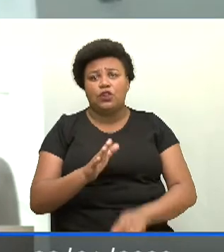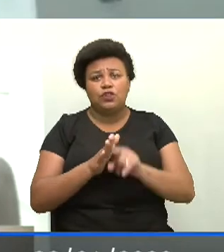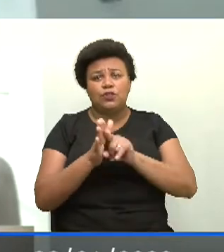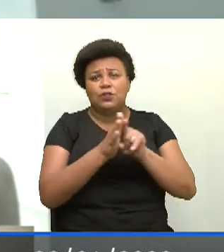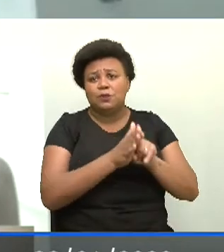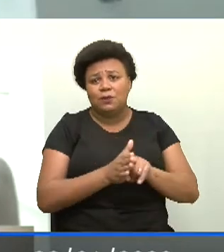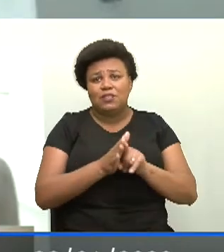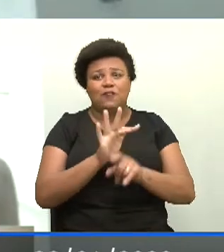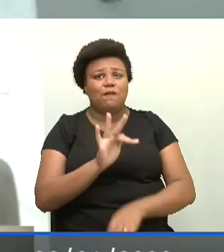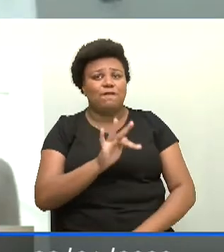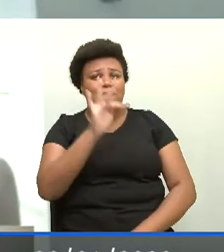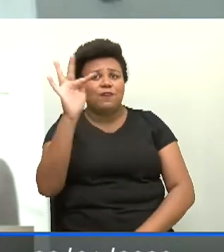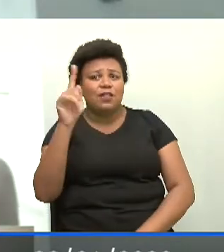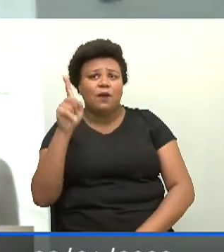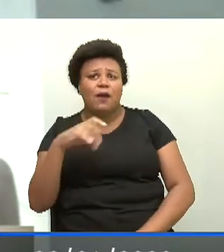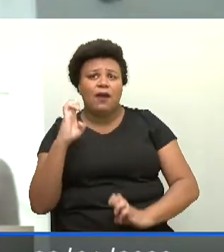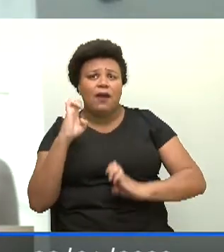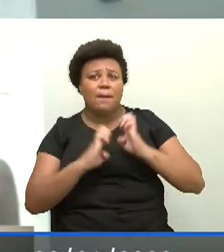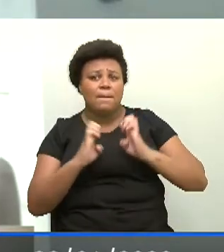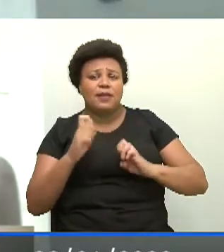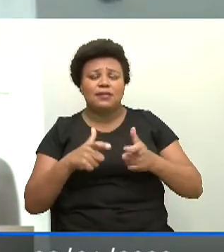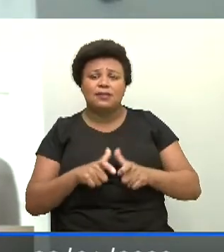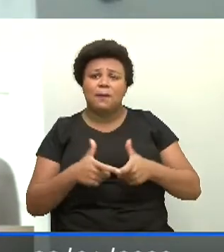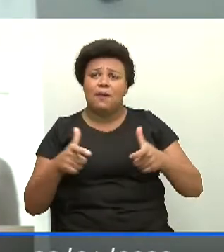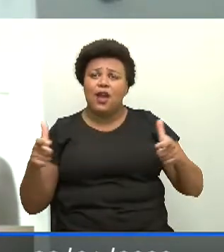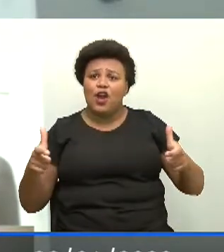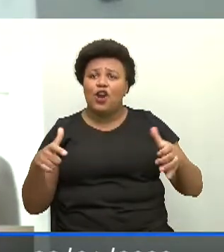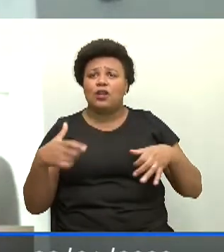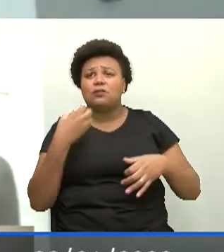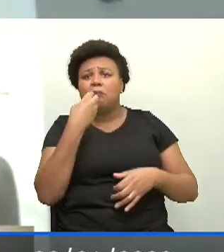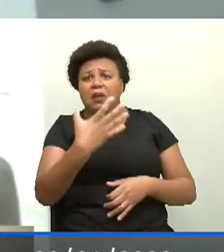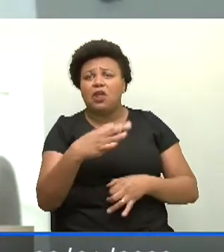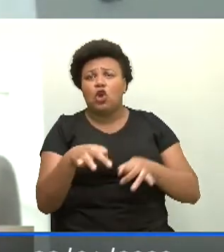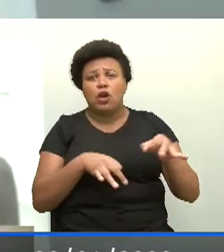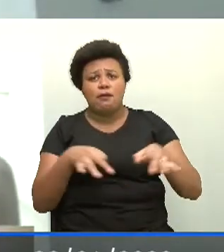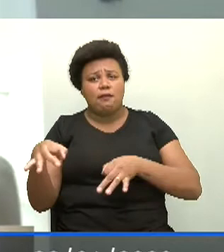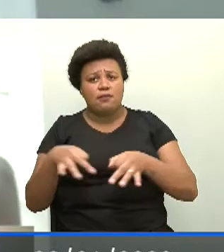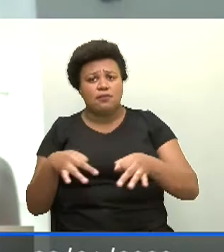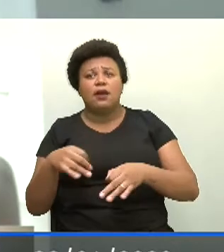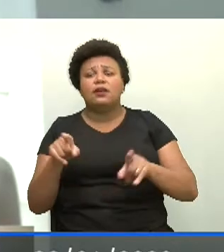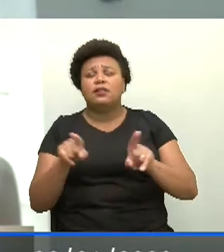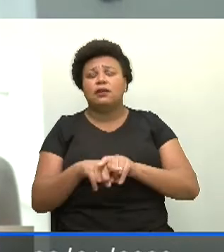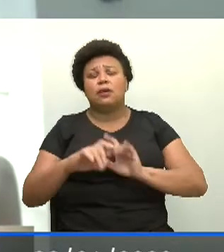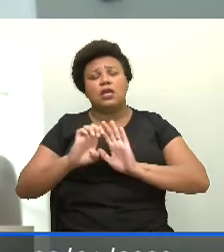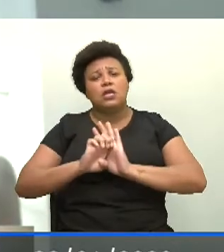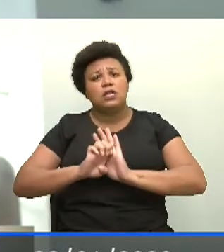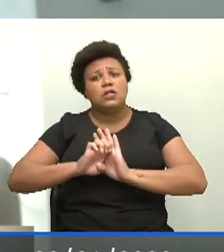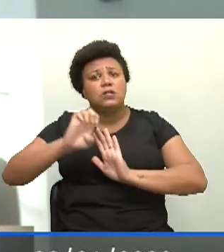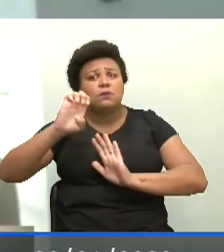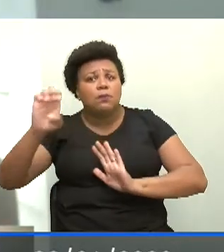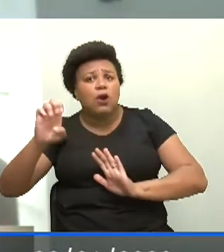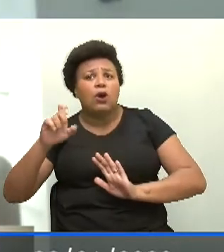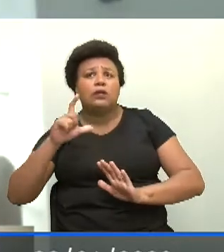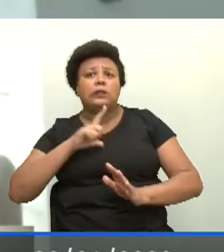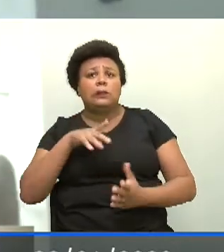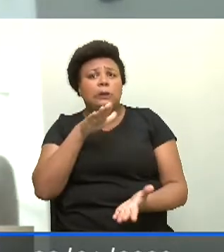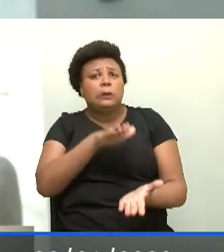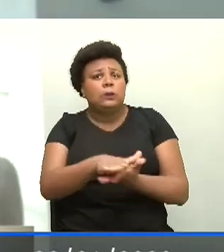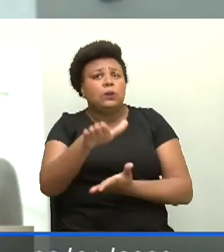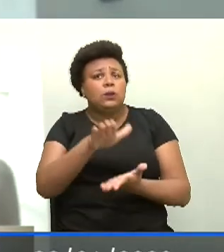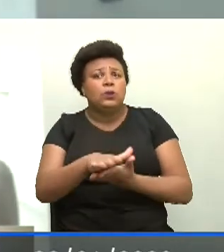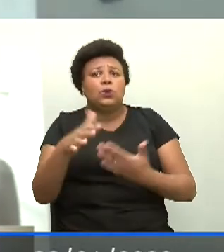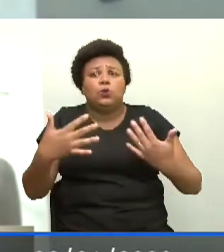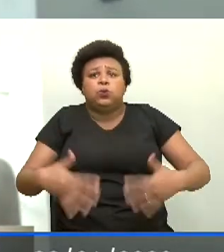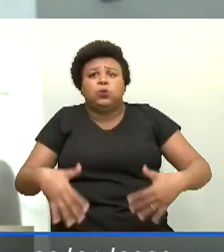empresas maiores, já mais organizadas, vamos dizer assim, e exportadoras, e com um volume maior